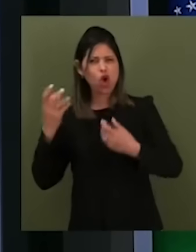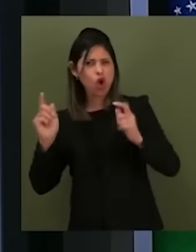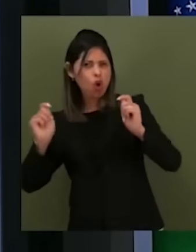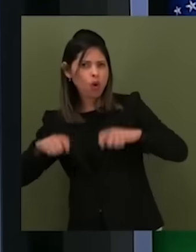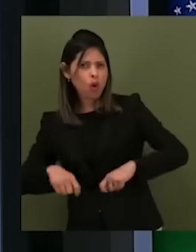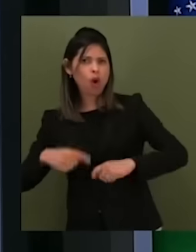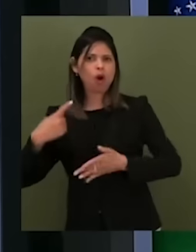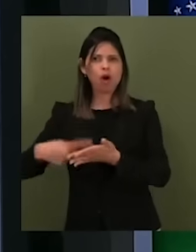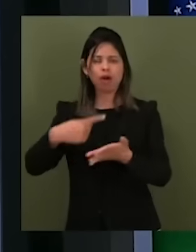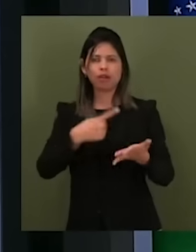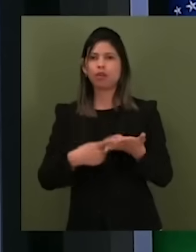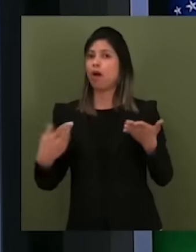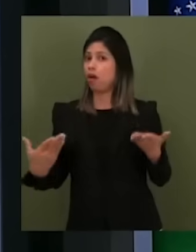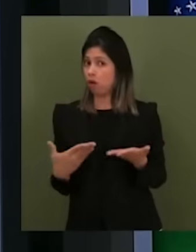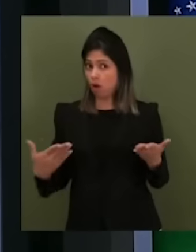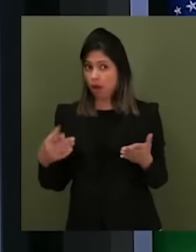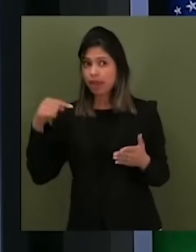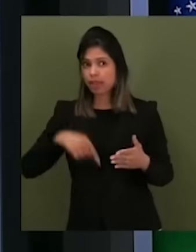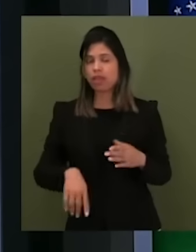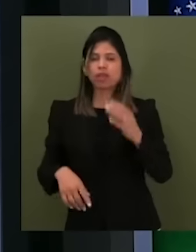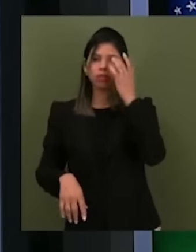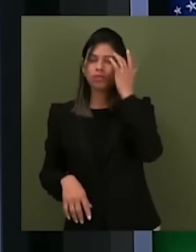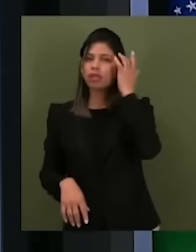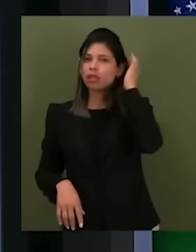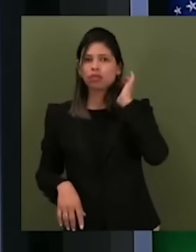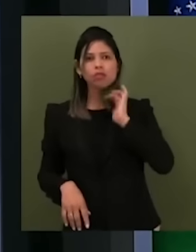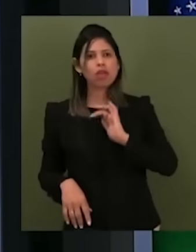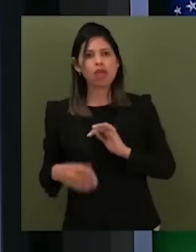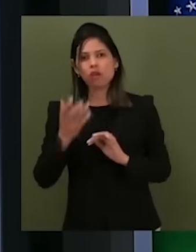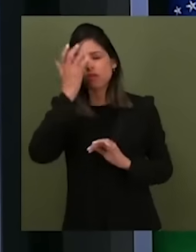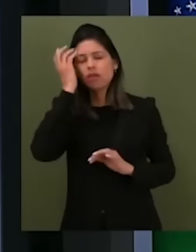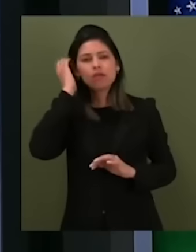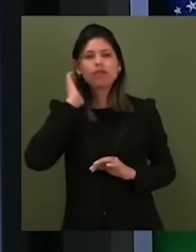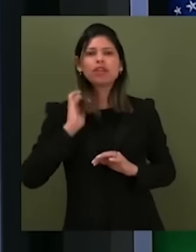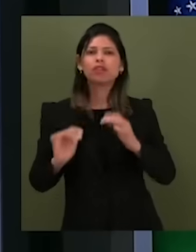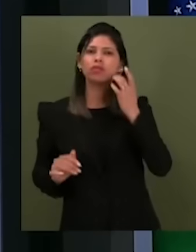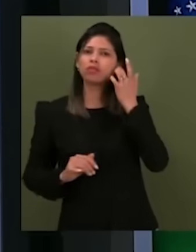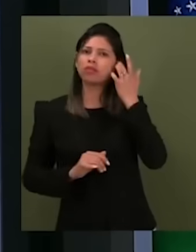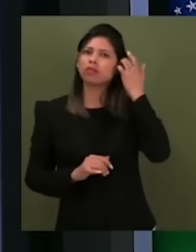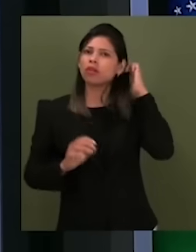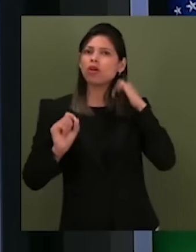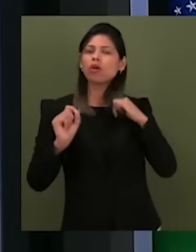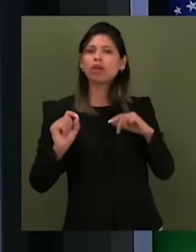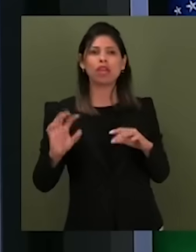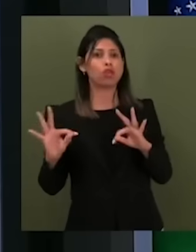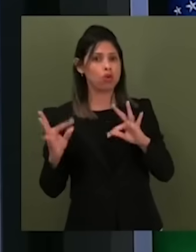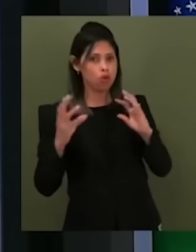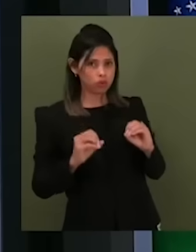agora no Senado da República. Não vejo razão nenhuma nisso. A Suprema Corte vai muito